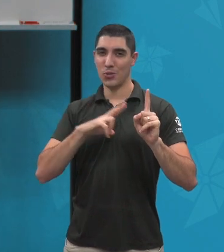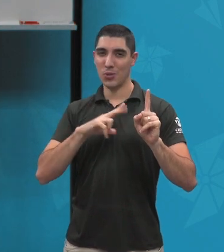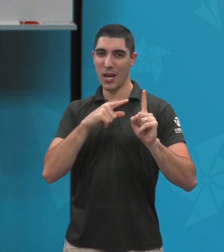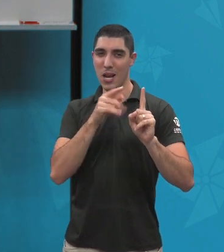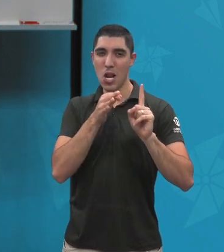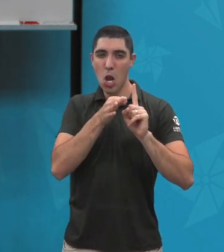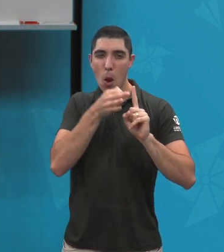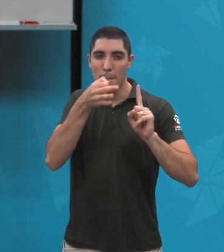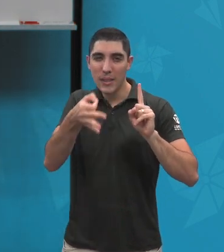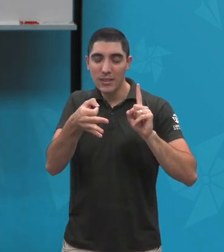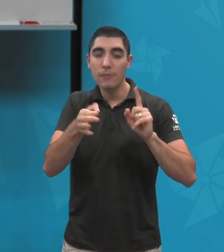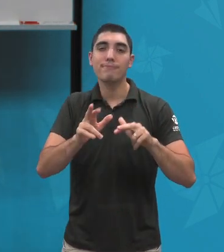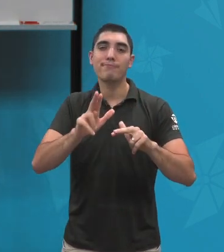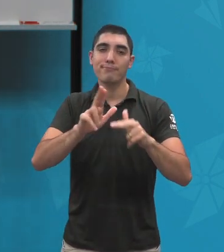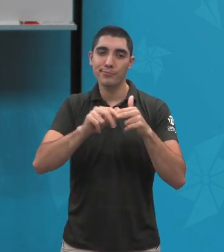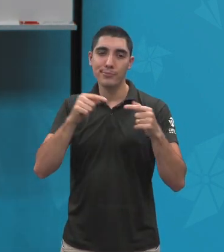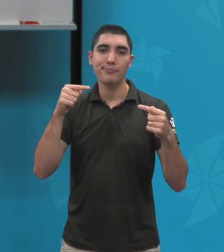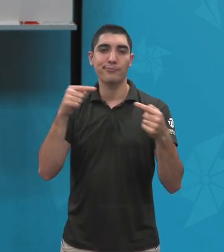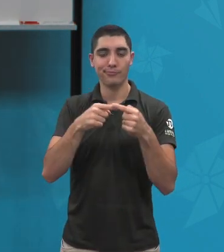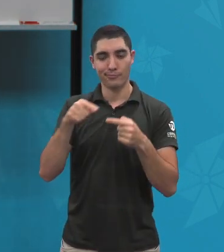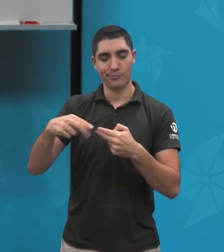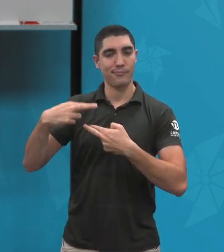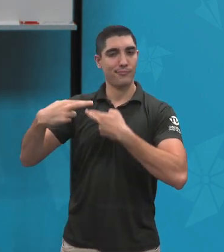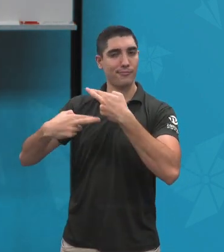das características do Renascimento.